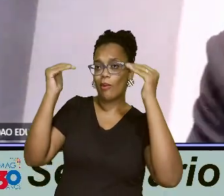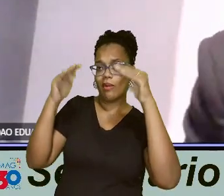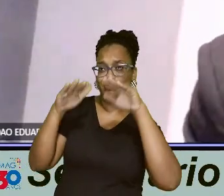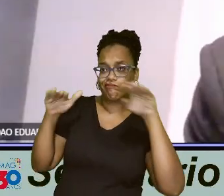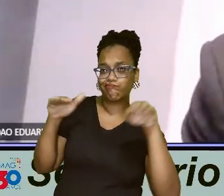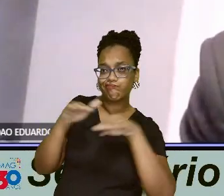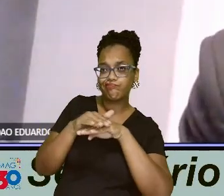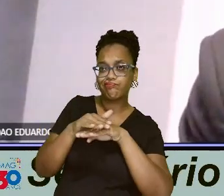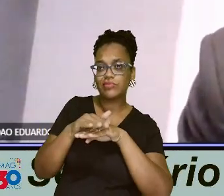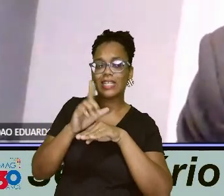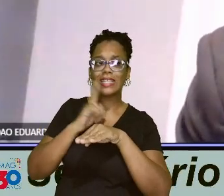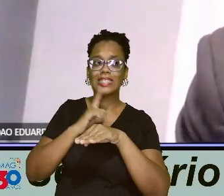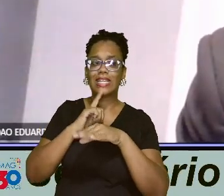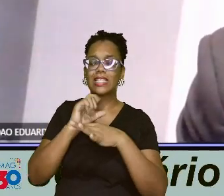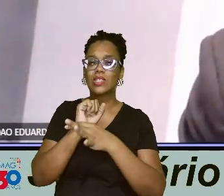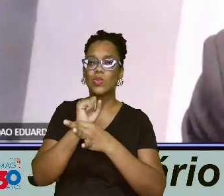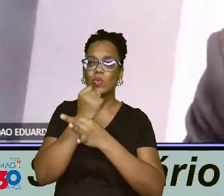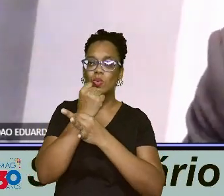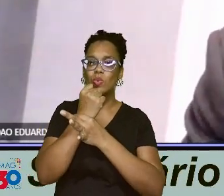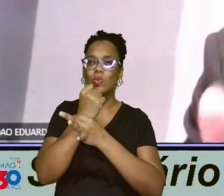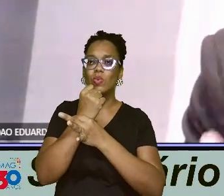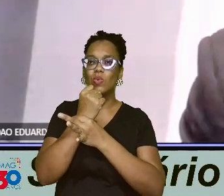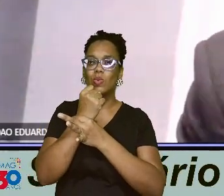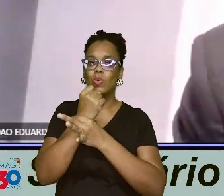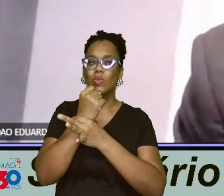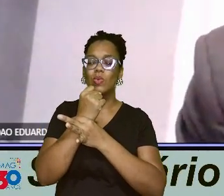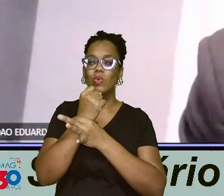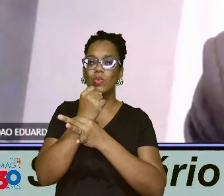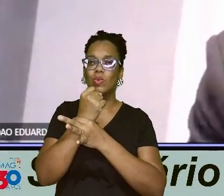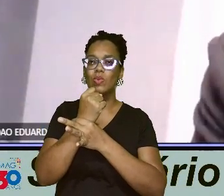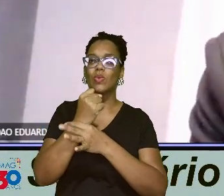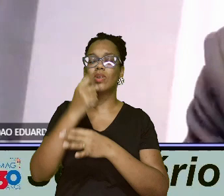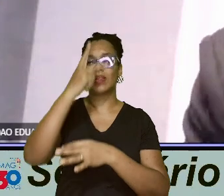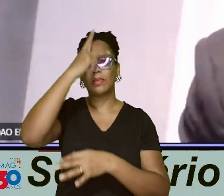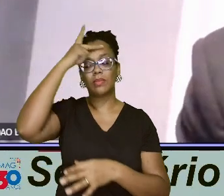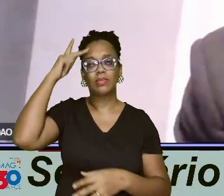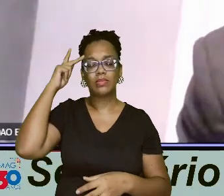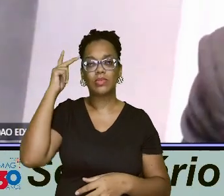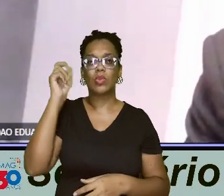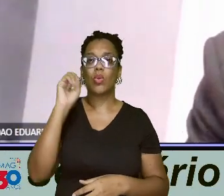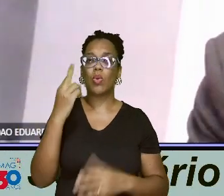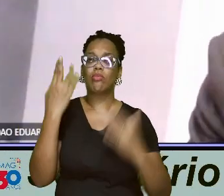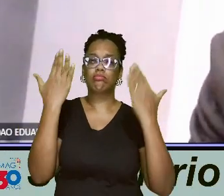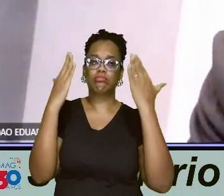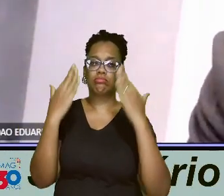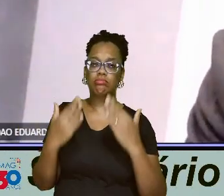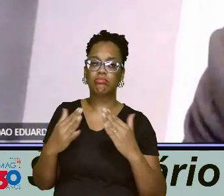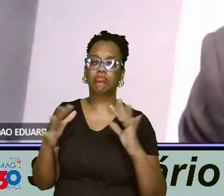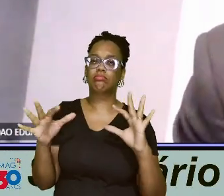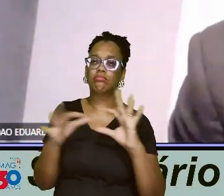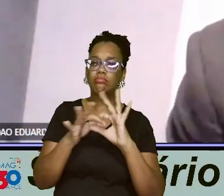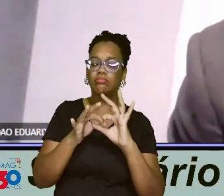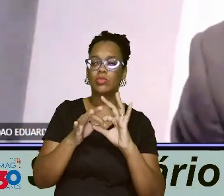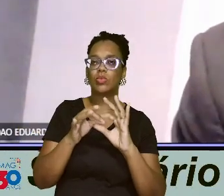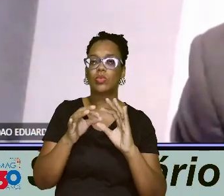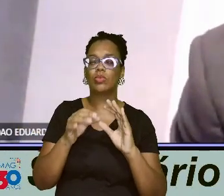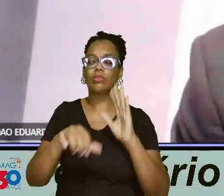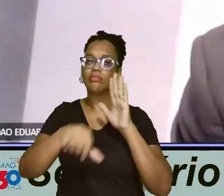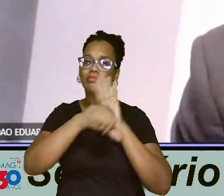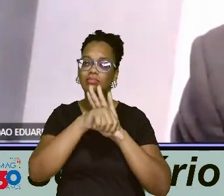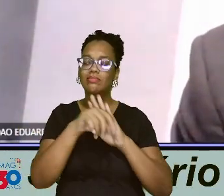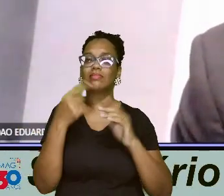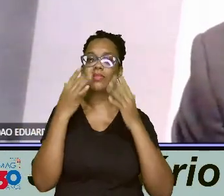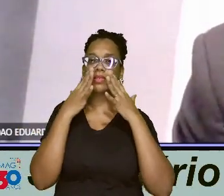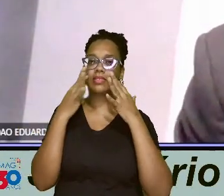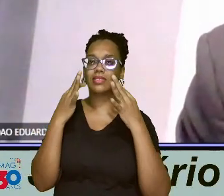para segurar, né, a punição ou a verificação, a configuração de um delito. E nos chamou bastante a